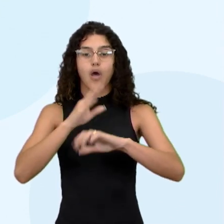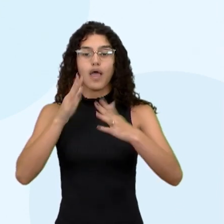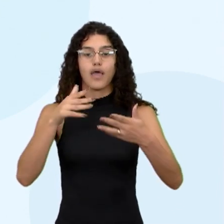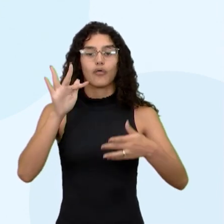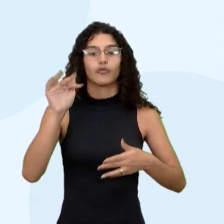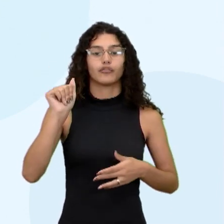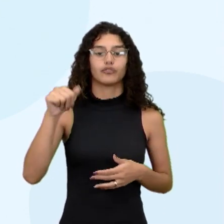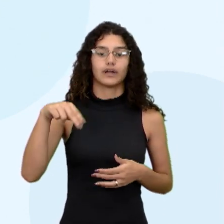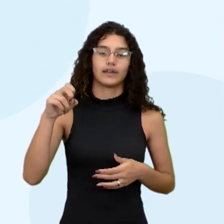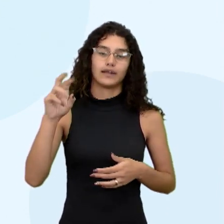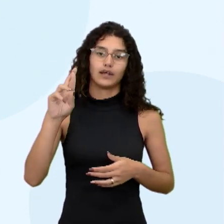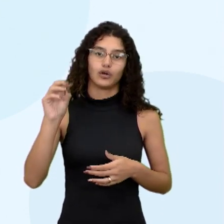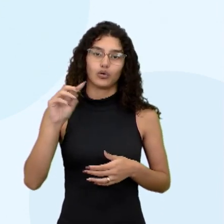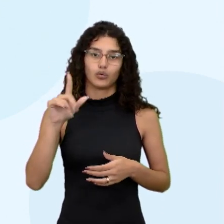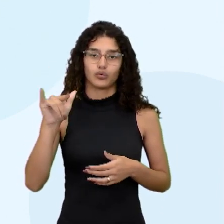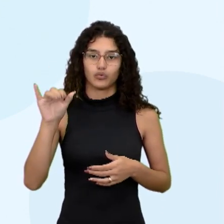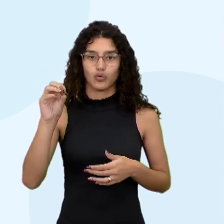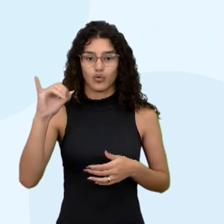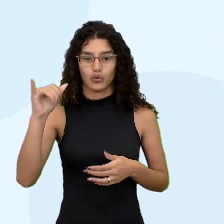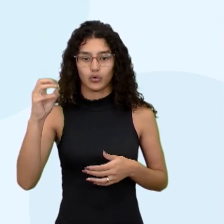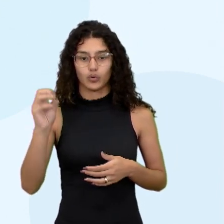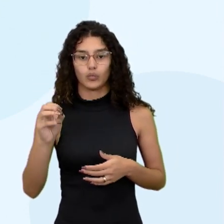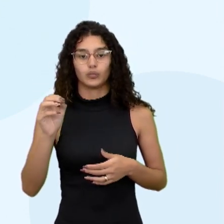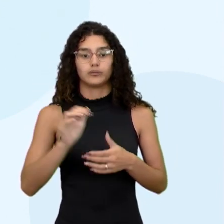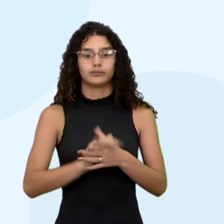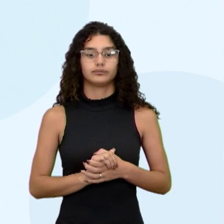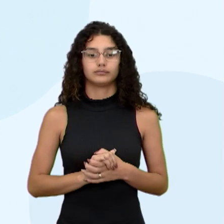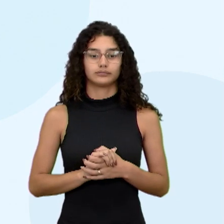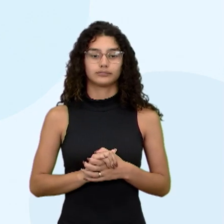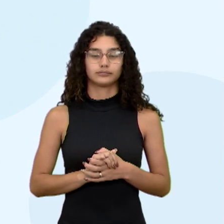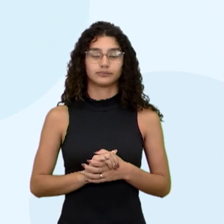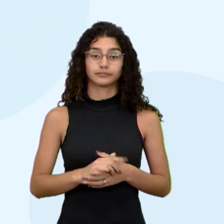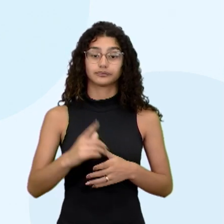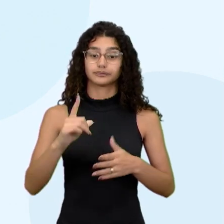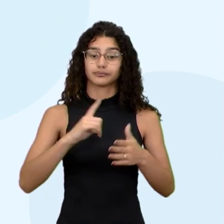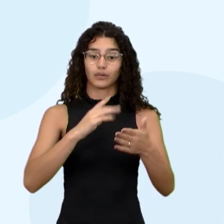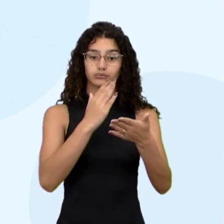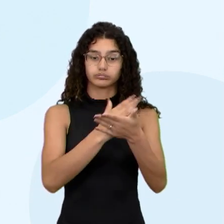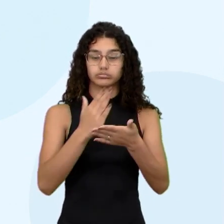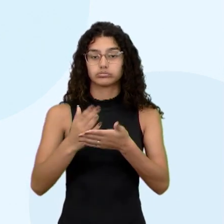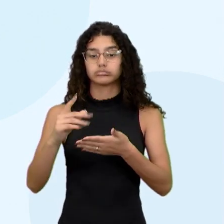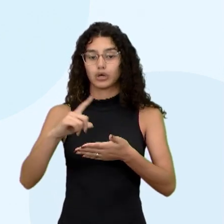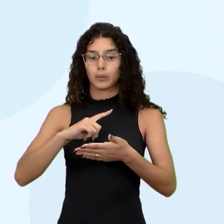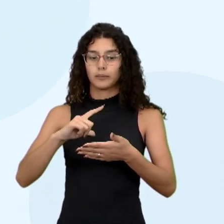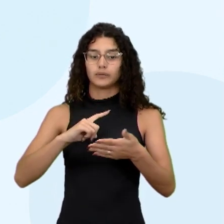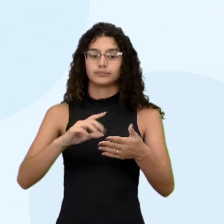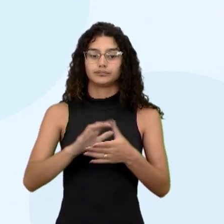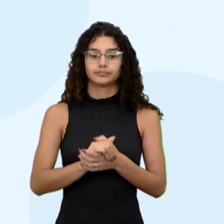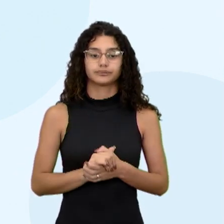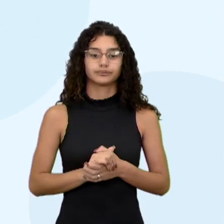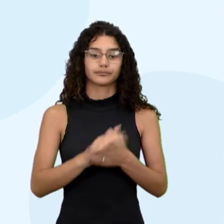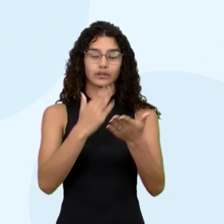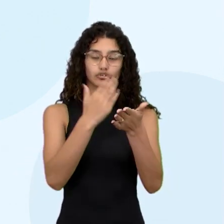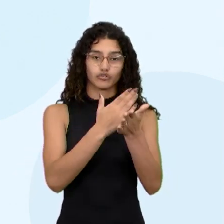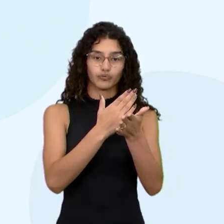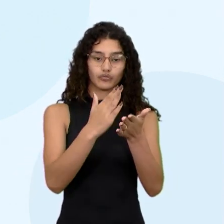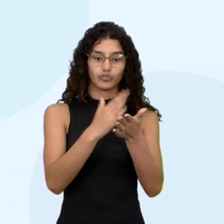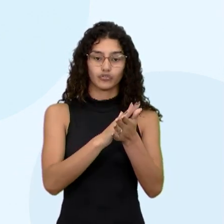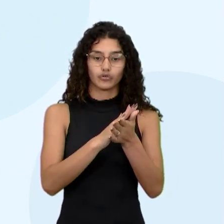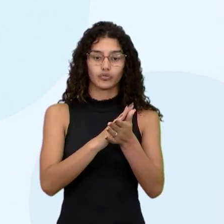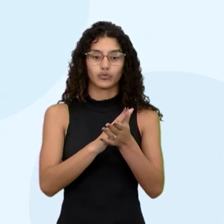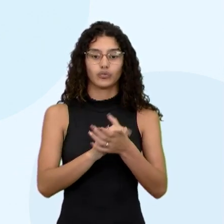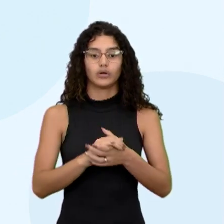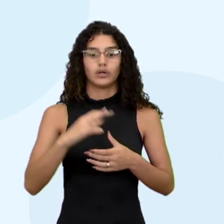a nossa era atual é a era cenozoica. E aí tem os períodos, né? No Paleozoico, ele está dividido aí em